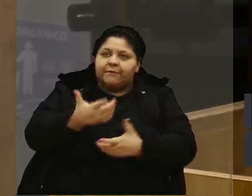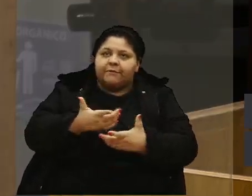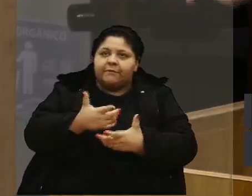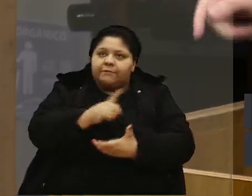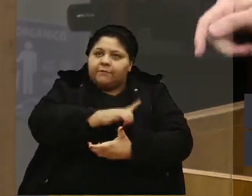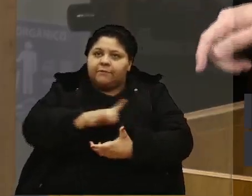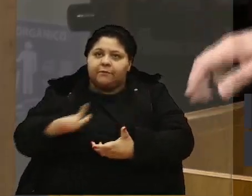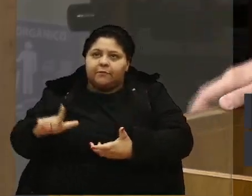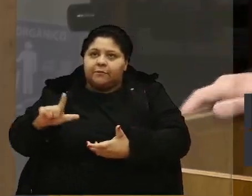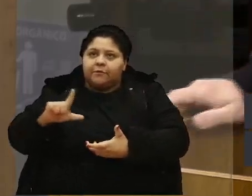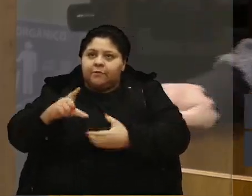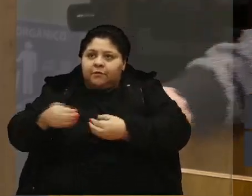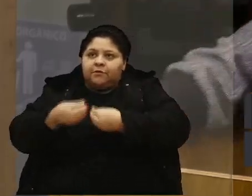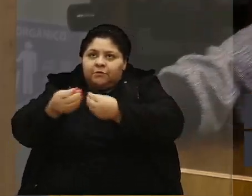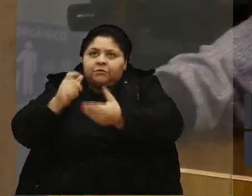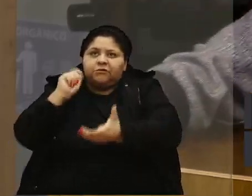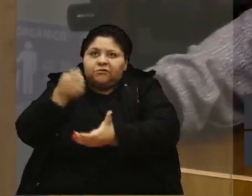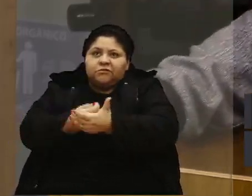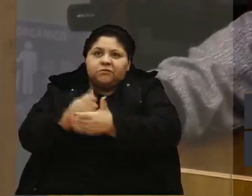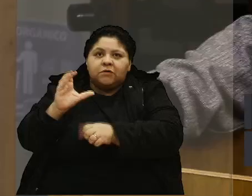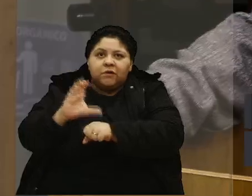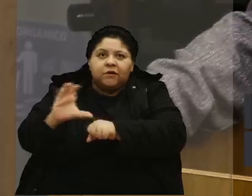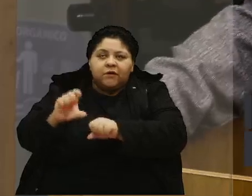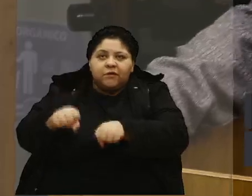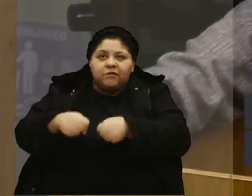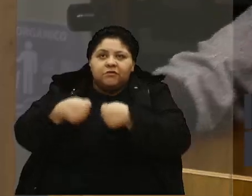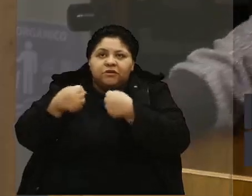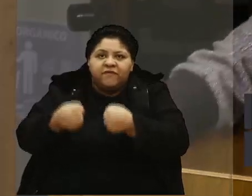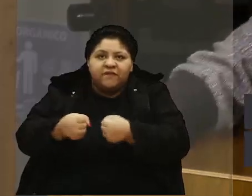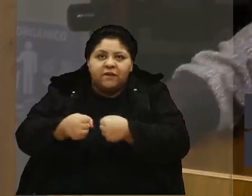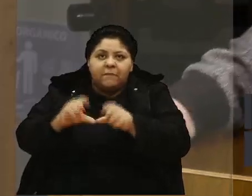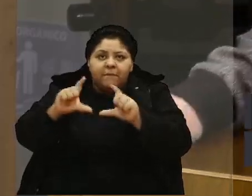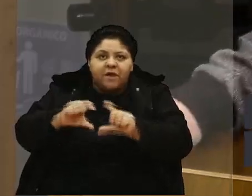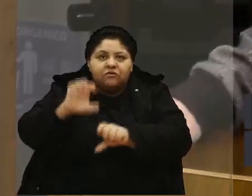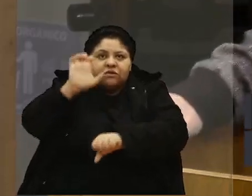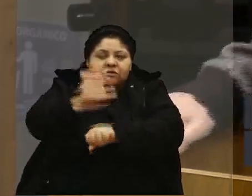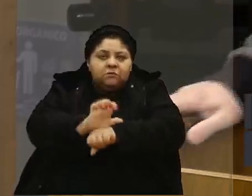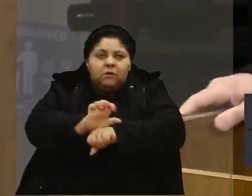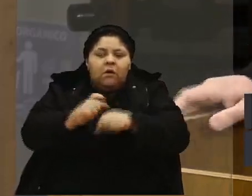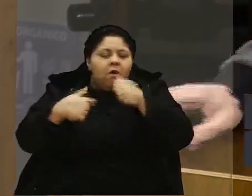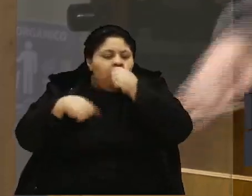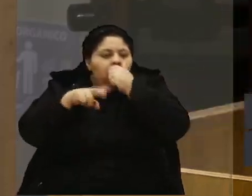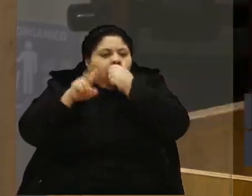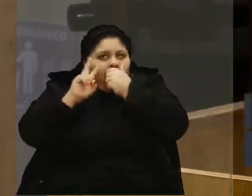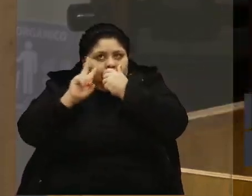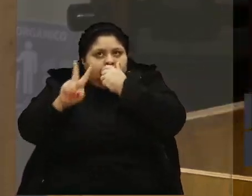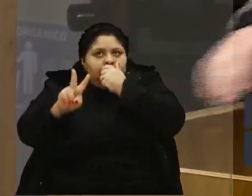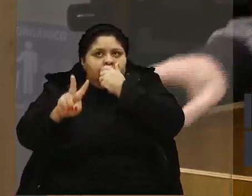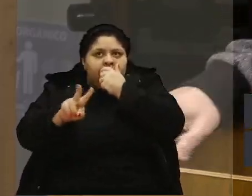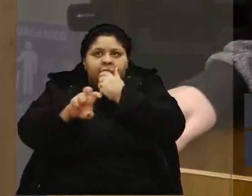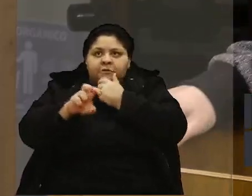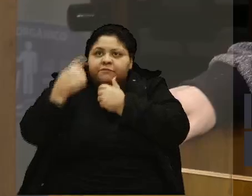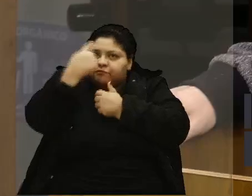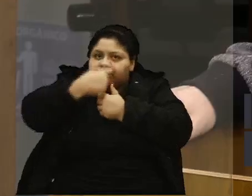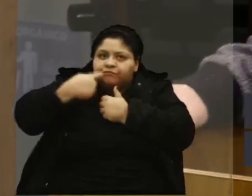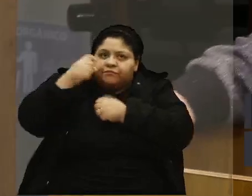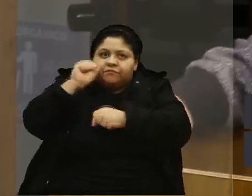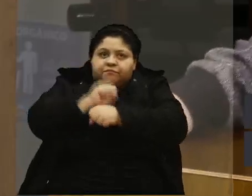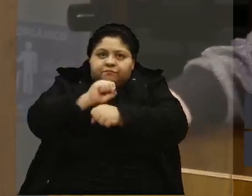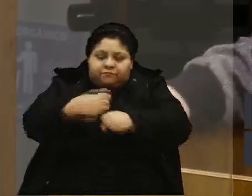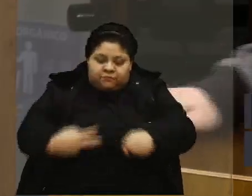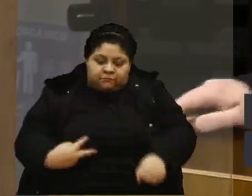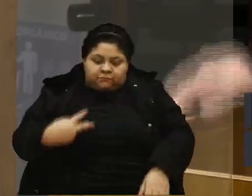governo tem que fornecer por obrigação constitucional, defender menos Estado. Eu nunca vi alguém que está 5 anos esperando uma